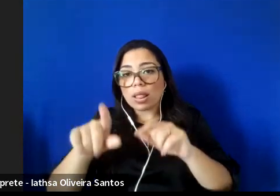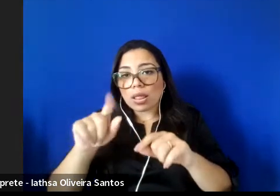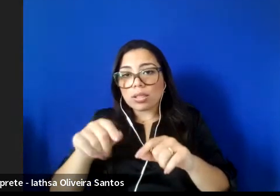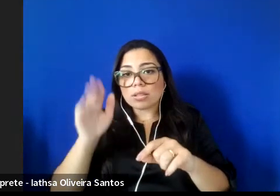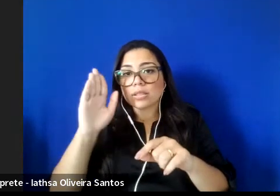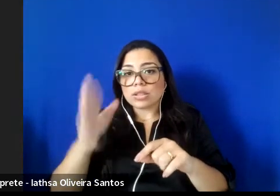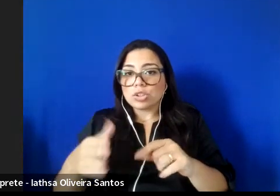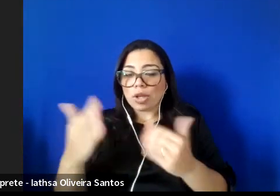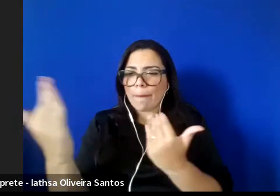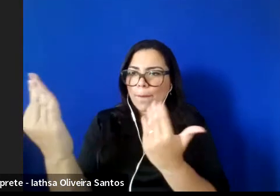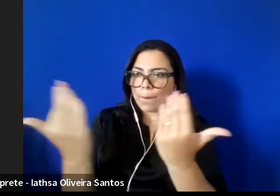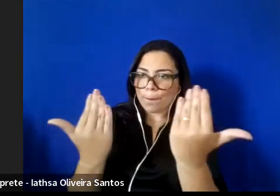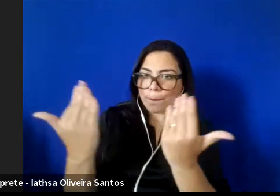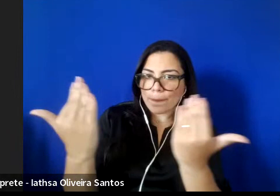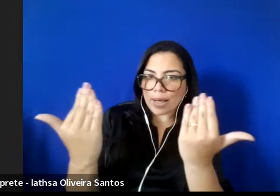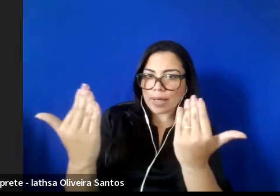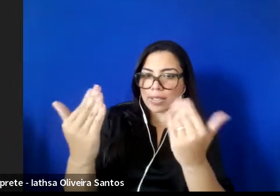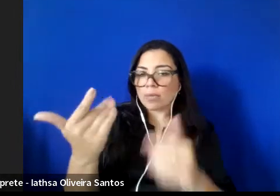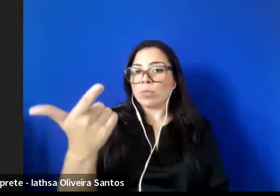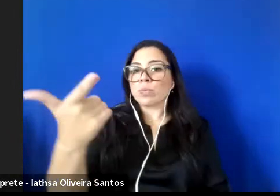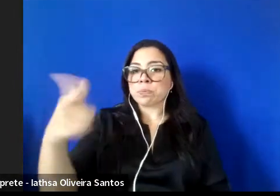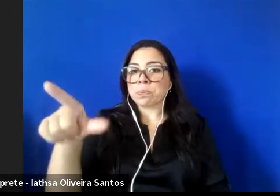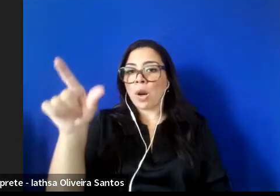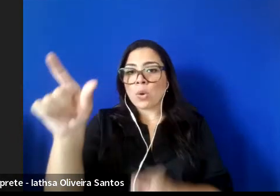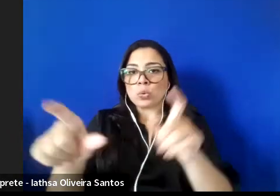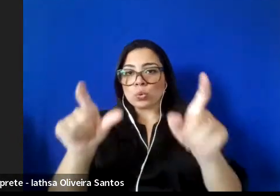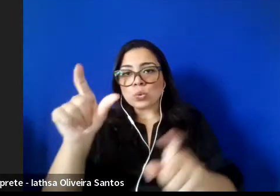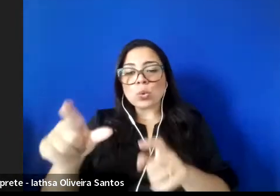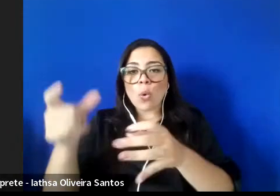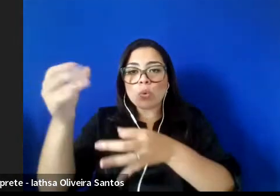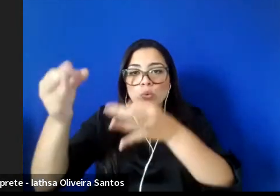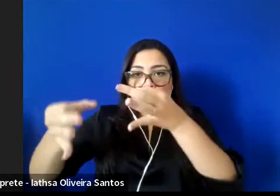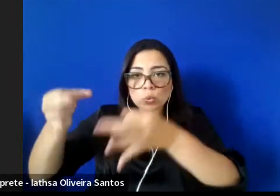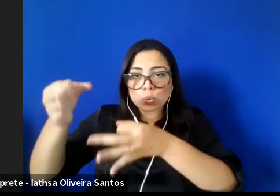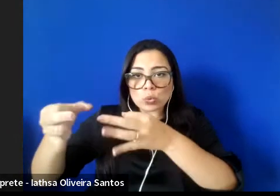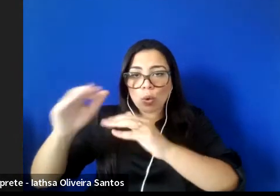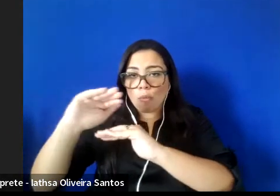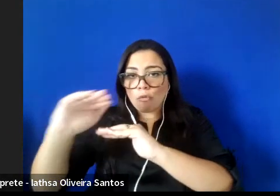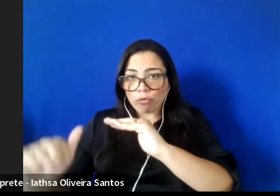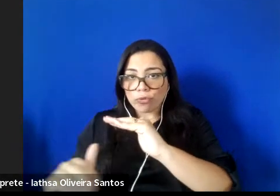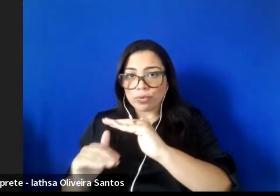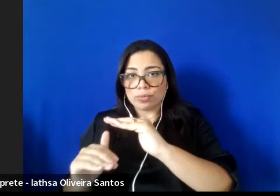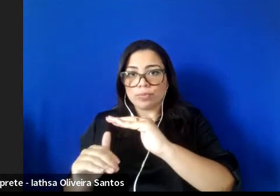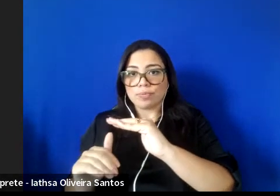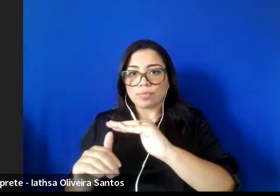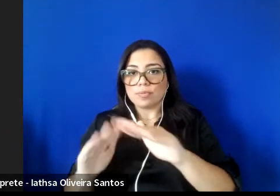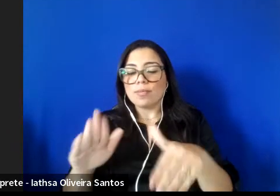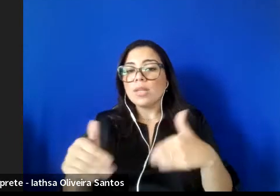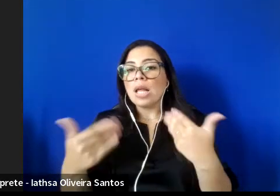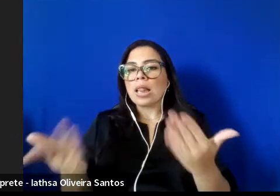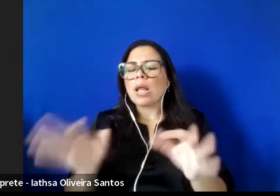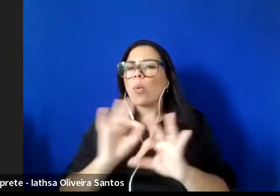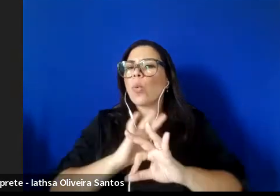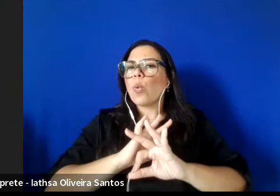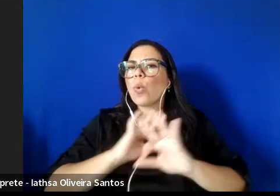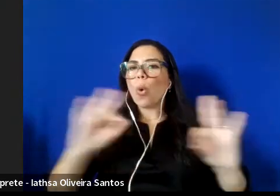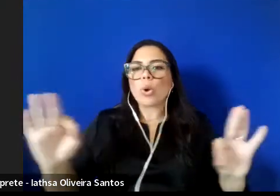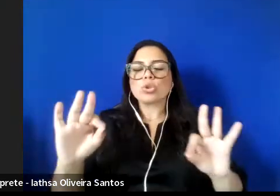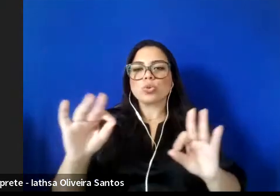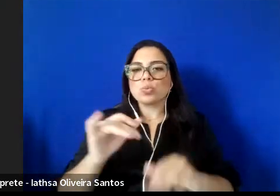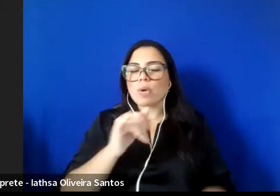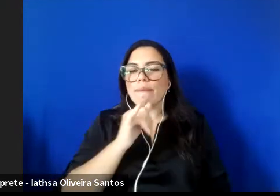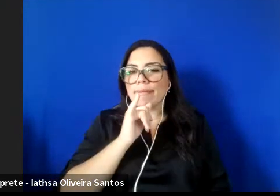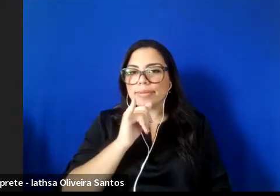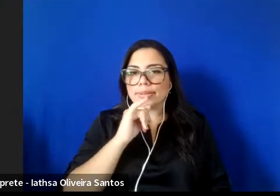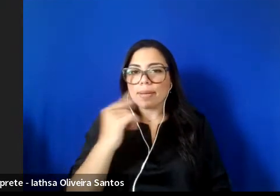de parâmetro para as demais, para os juízes, os tribunais inferiores. Então, é um ótimo exemplo que a